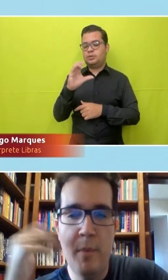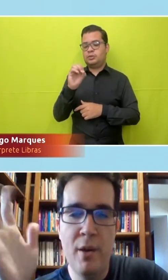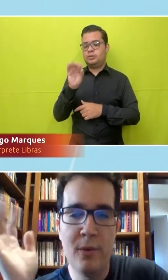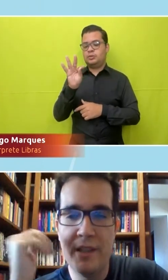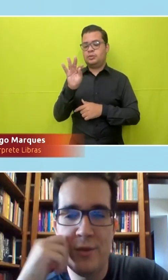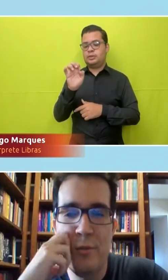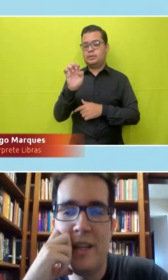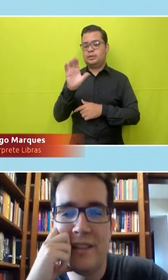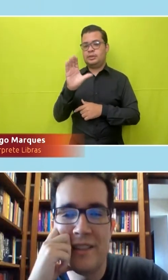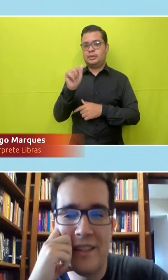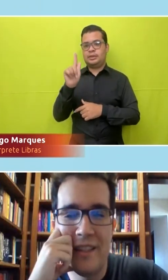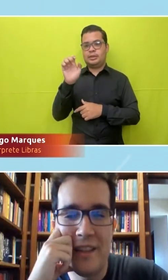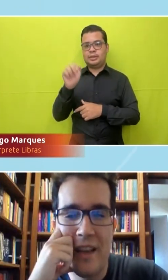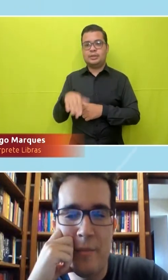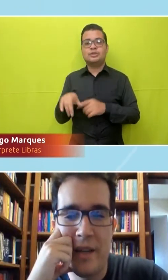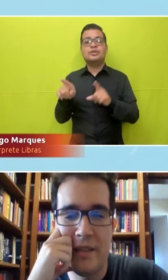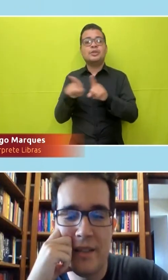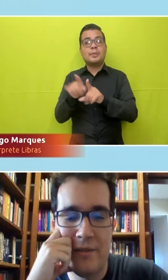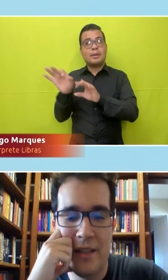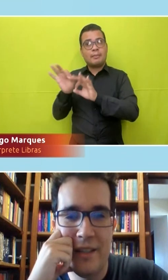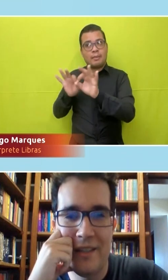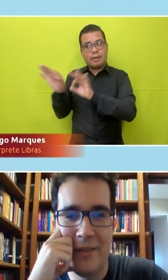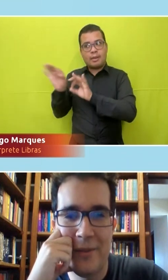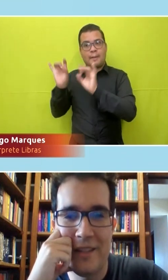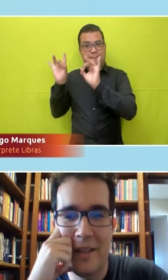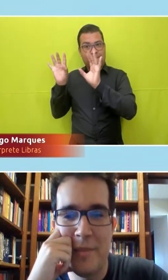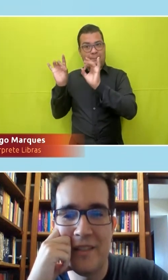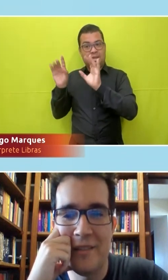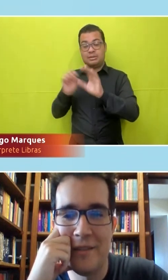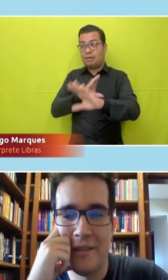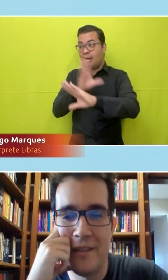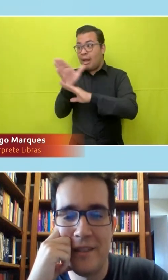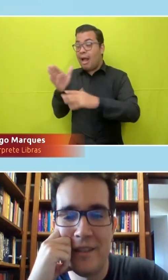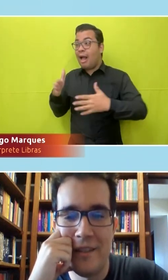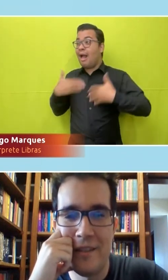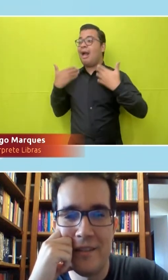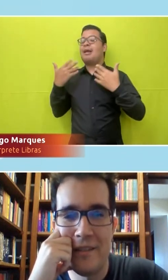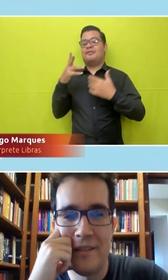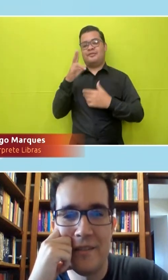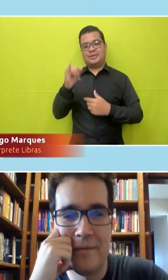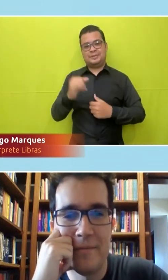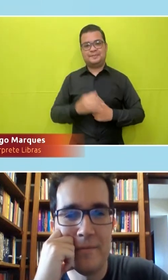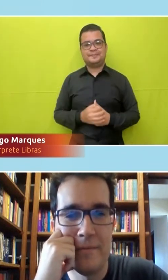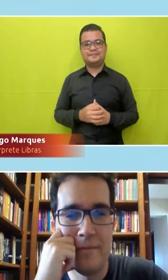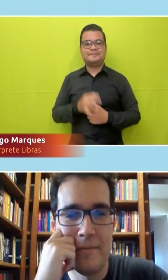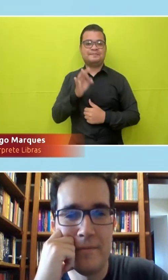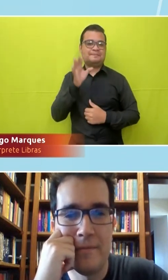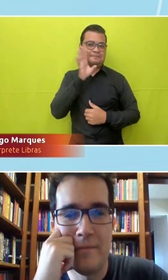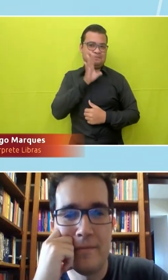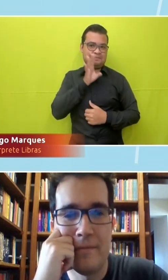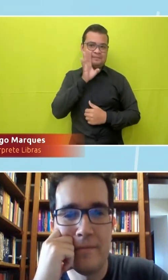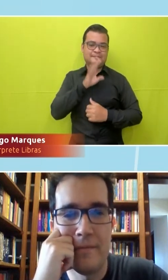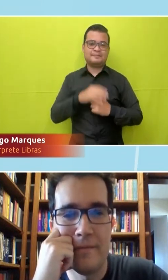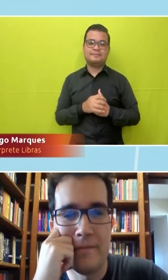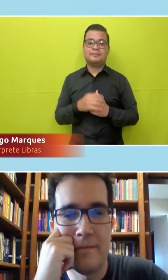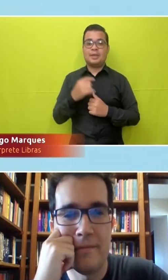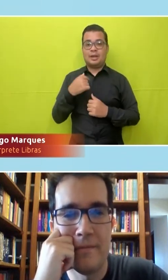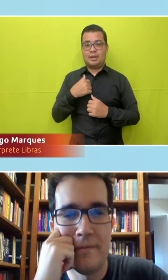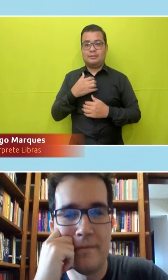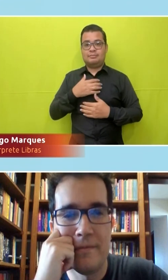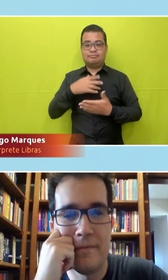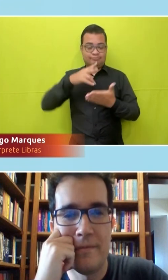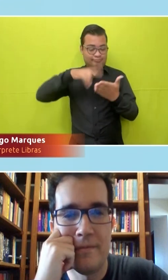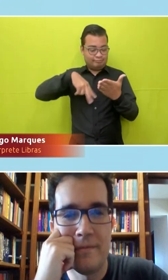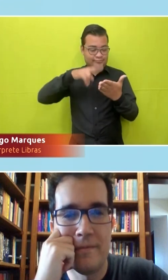e também outras surpresas aí, que quem aparecer vai ficar sabendo. Bacana. Bom, como leitora, posso dizer